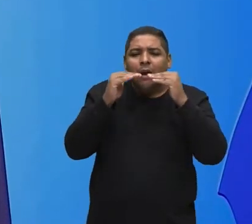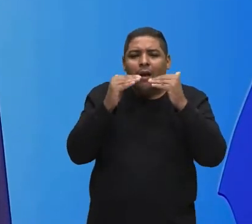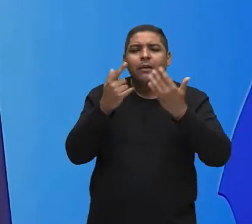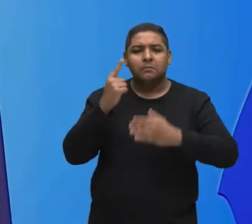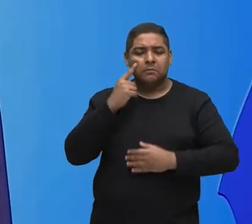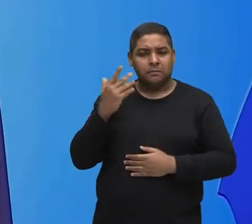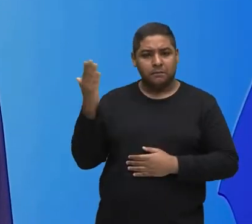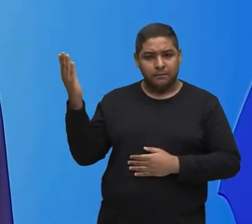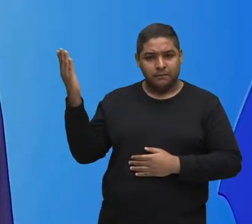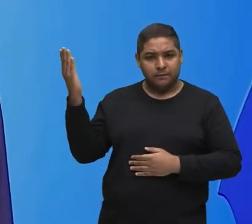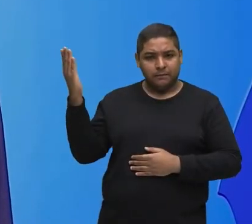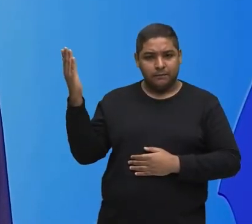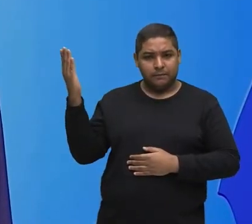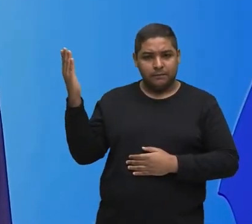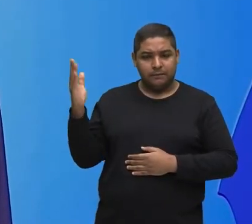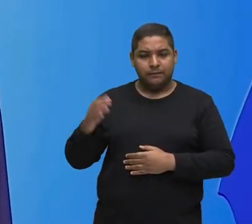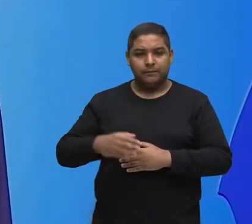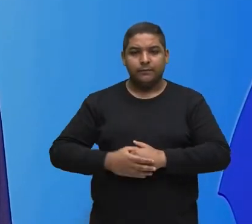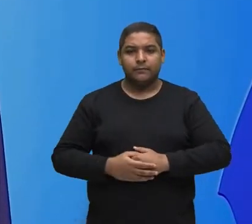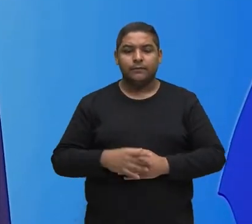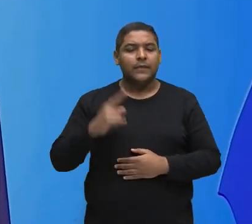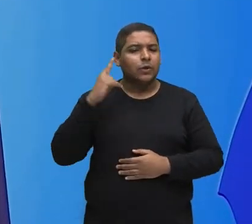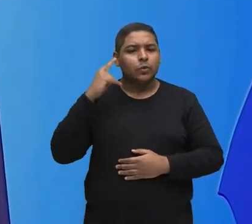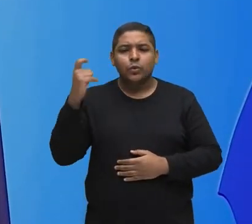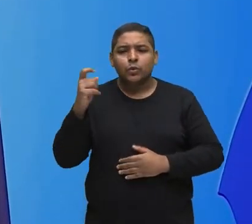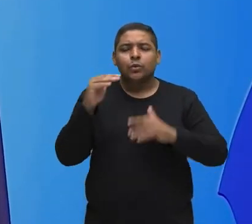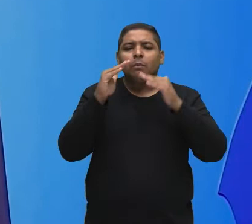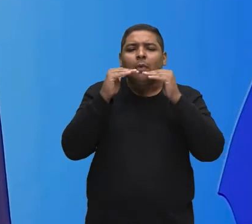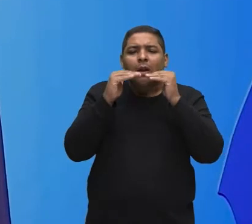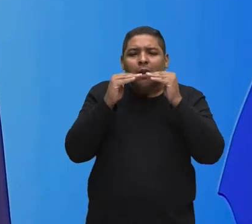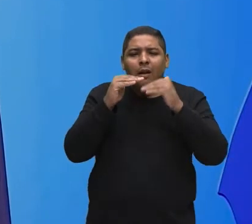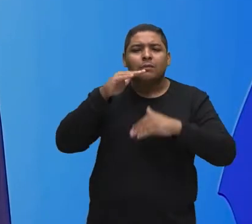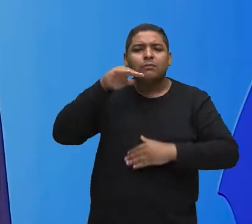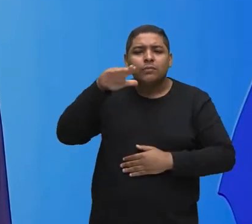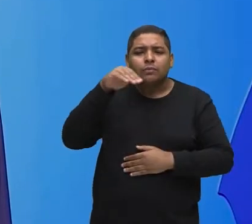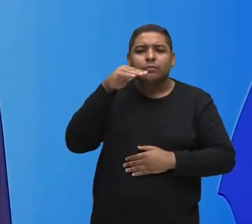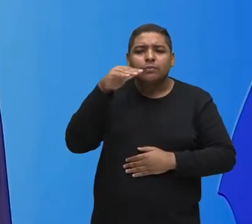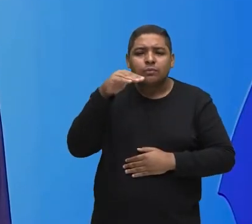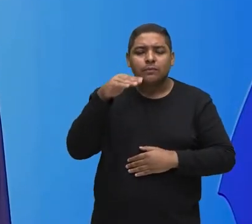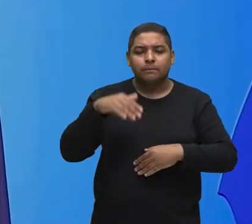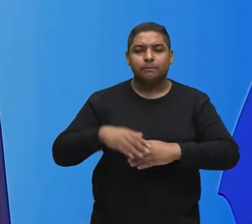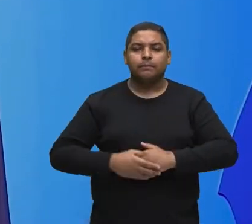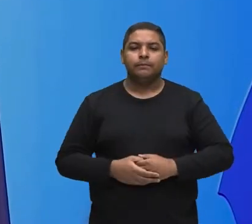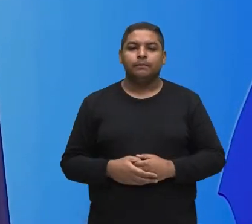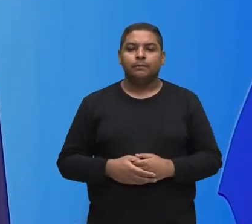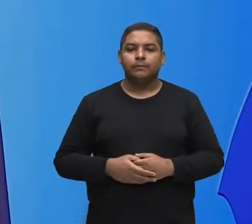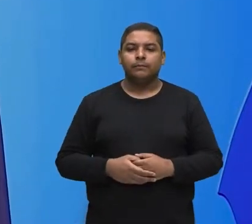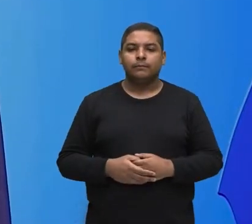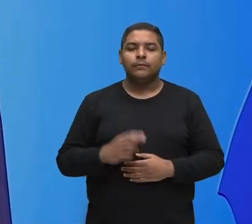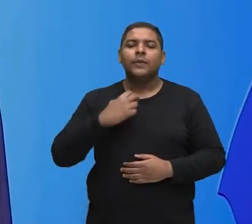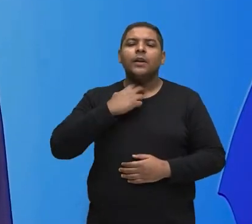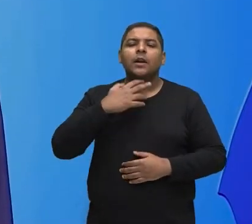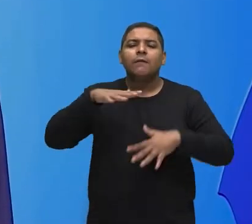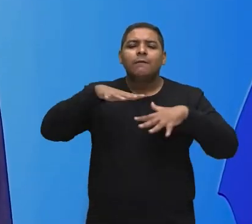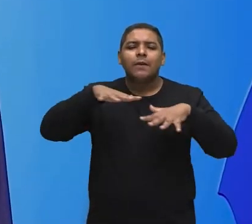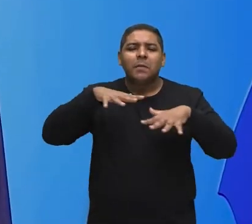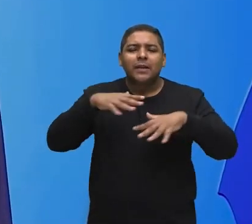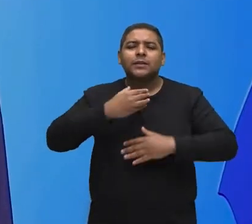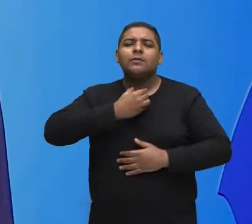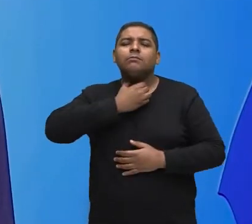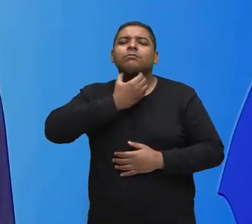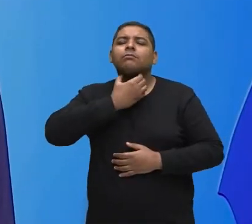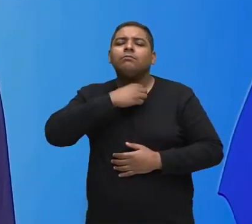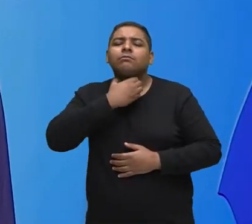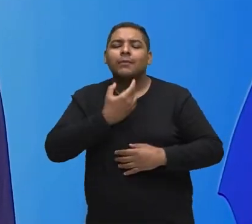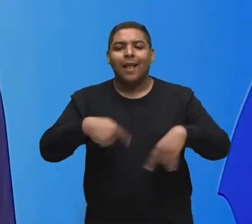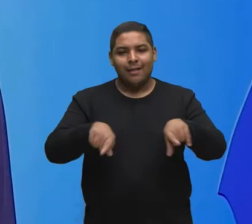boca fechada, sem tensão, e sinta toda a vibração dentro da boca e na garganta. Repita